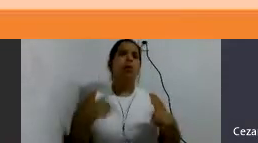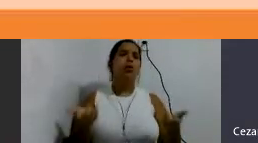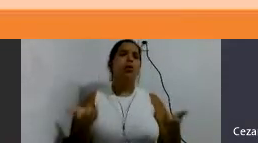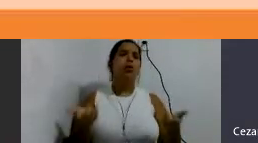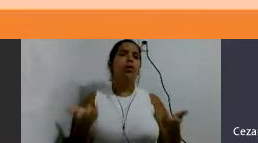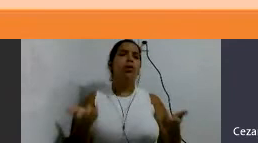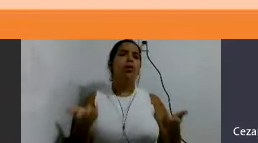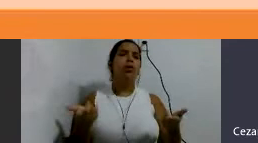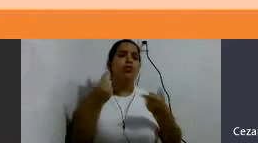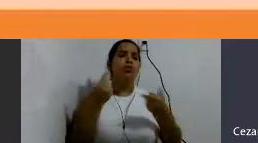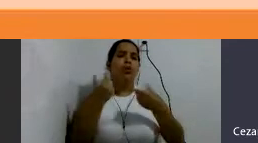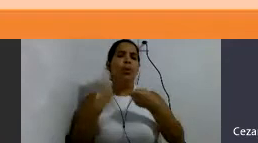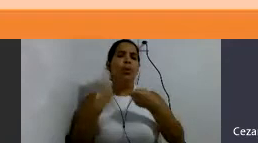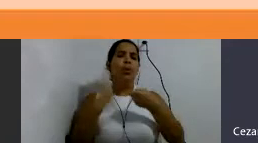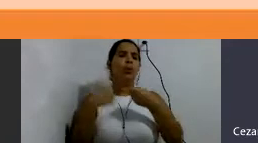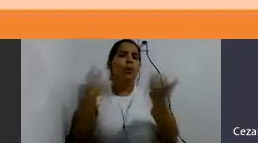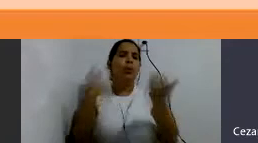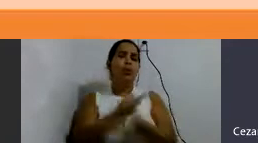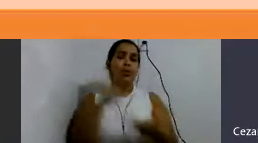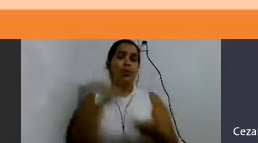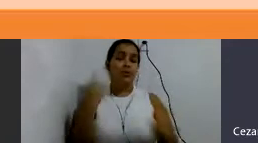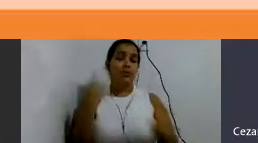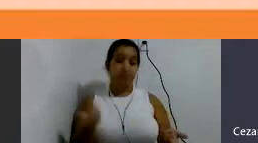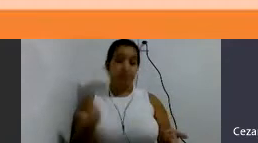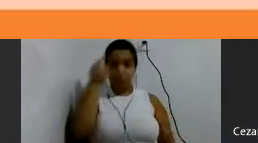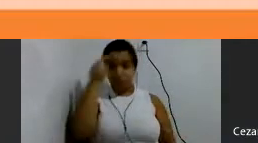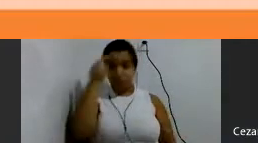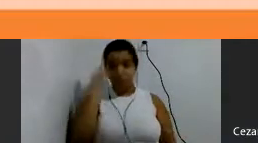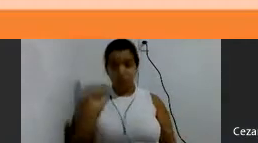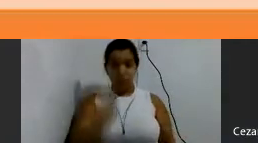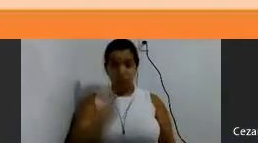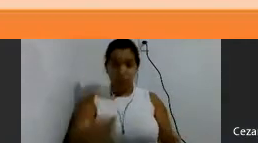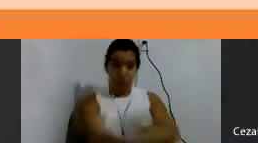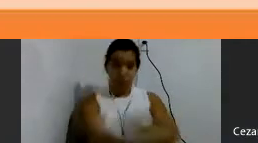lesão aqui? Por que ela acontece? O que vocês acham?